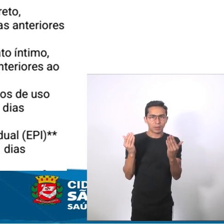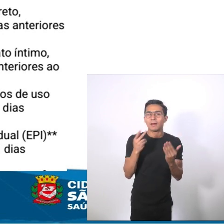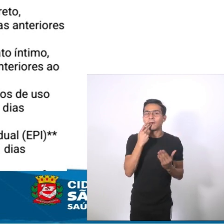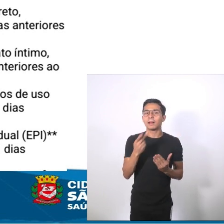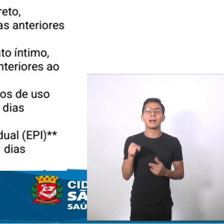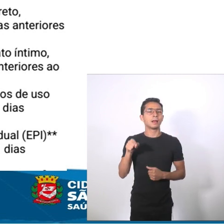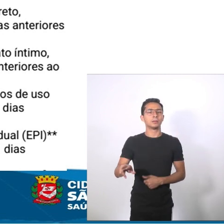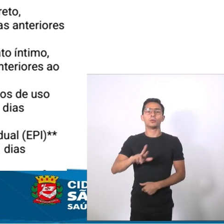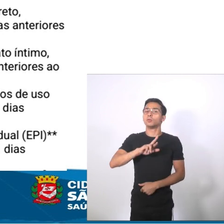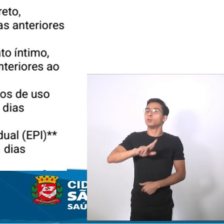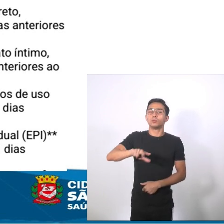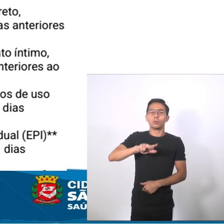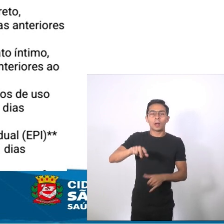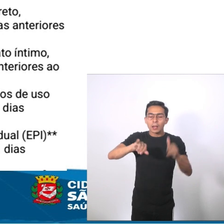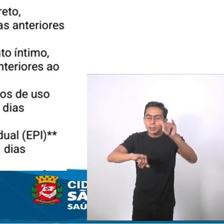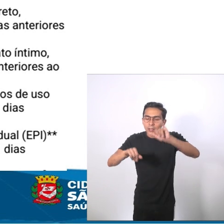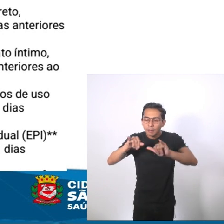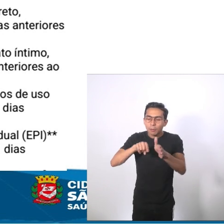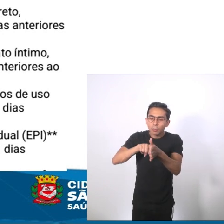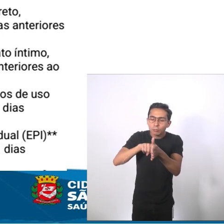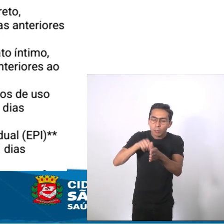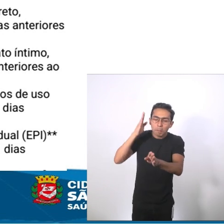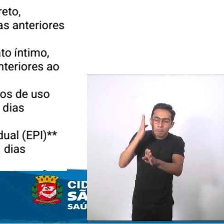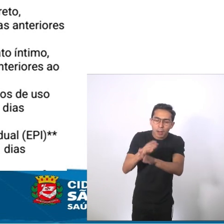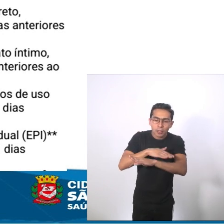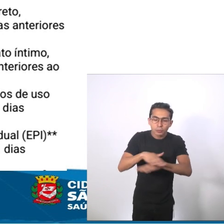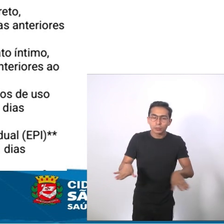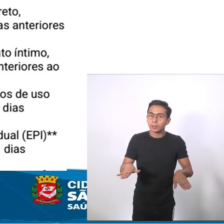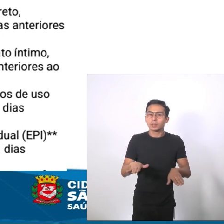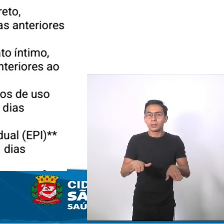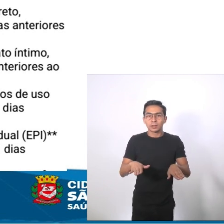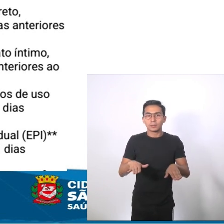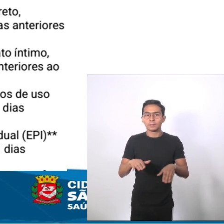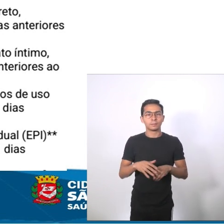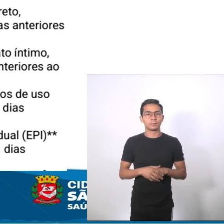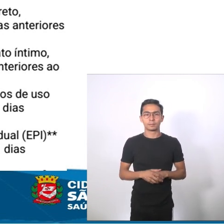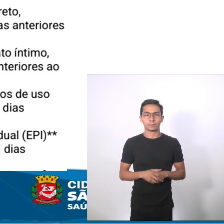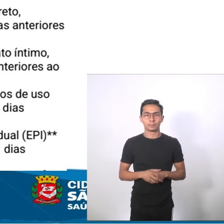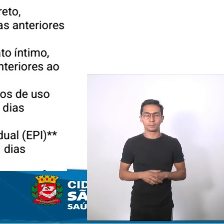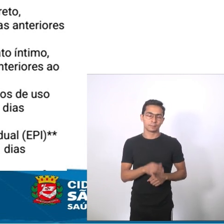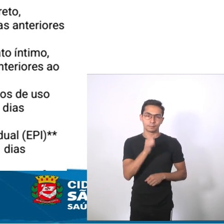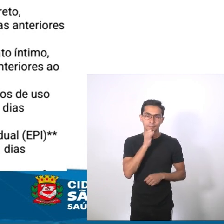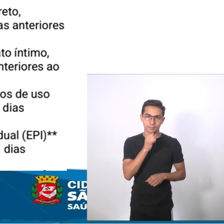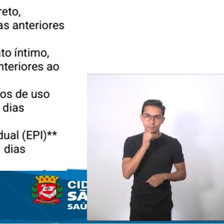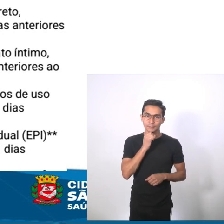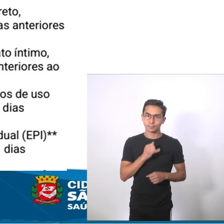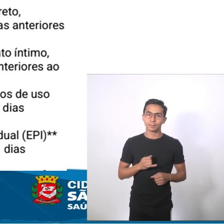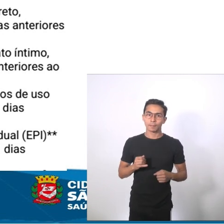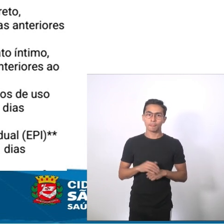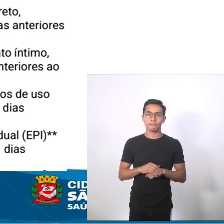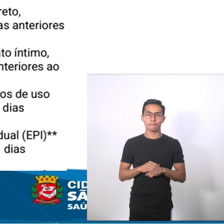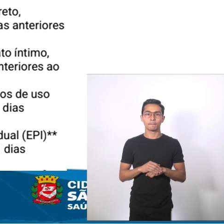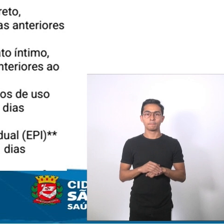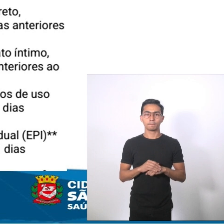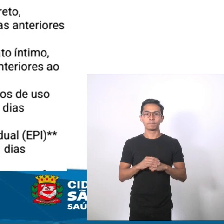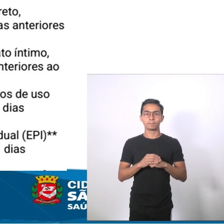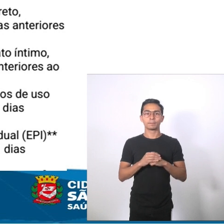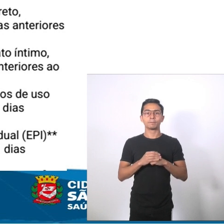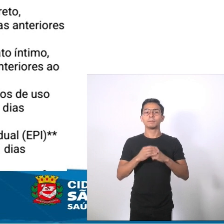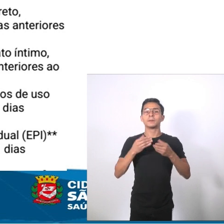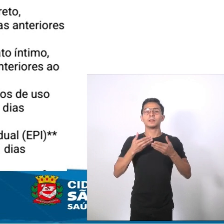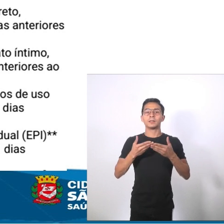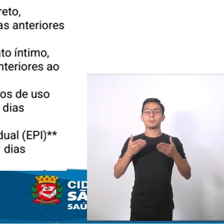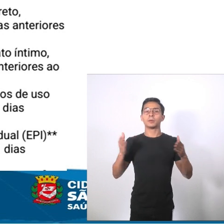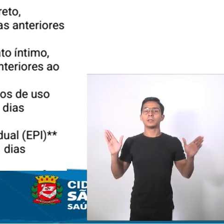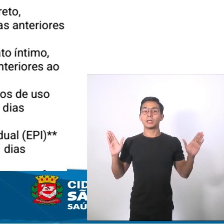confirmação clínico-laboratorial de outro diagnóstico. Então, aqui, exposição próxima e prolongada sem proteção